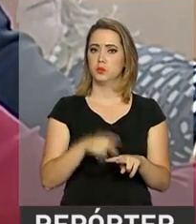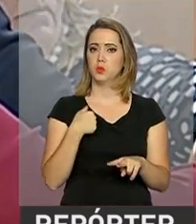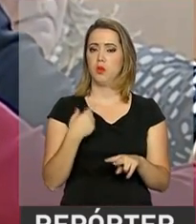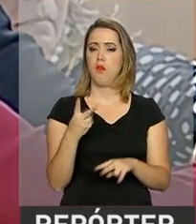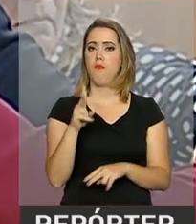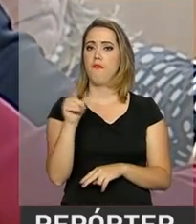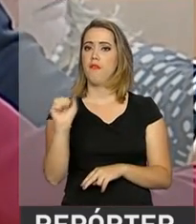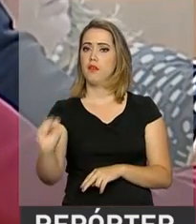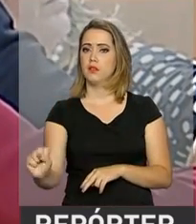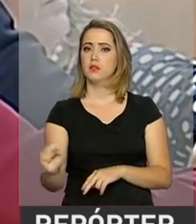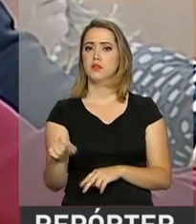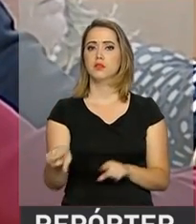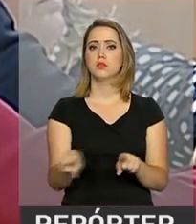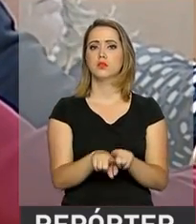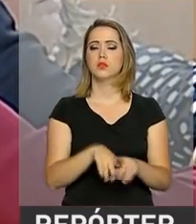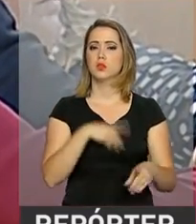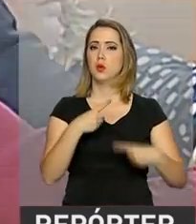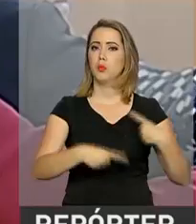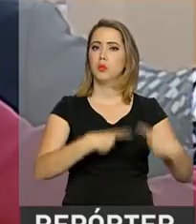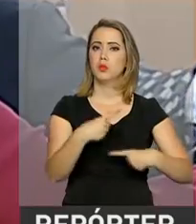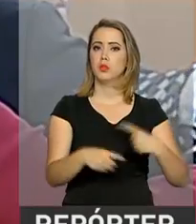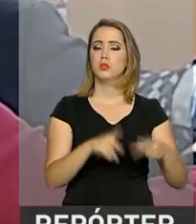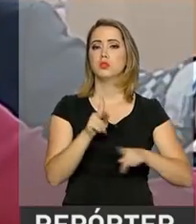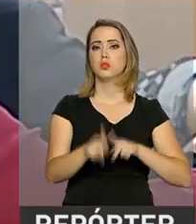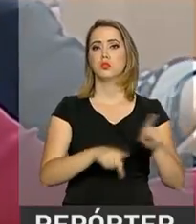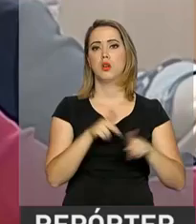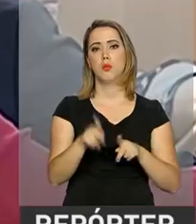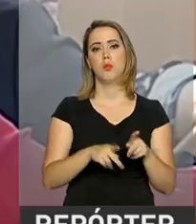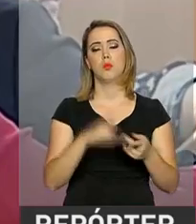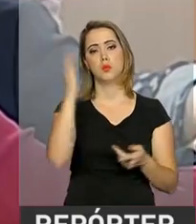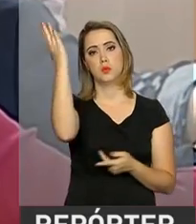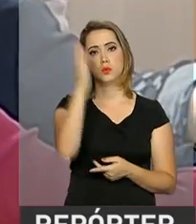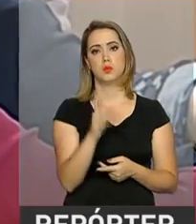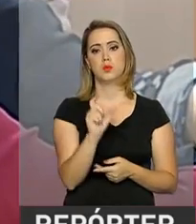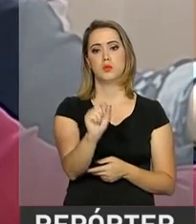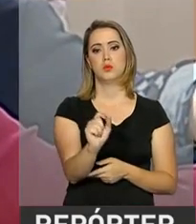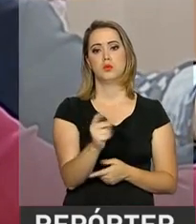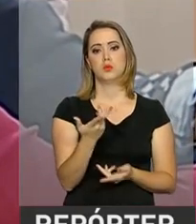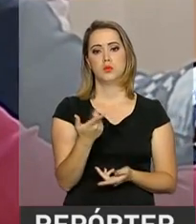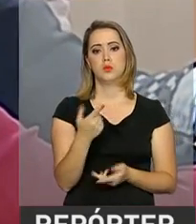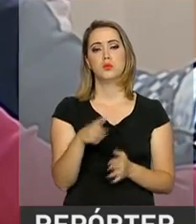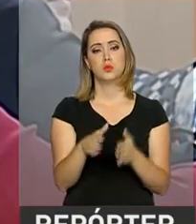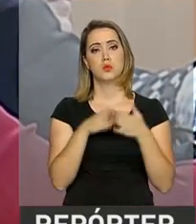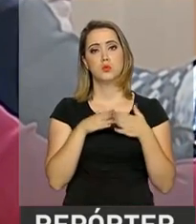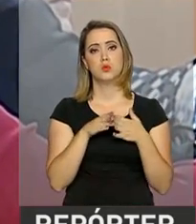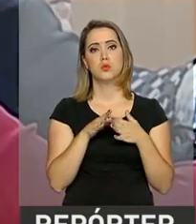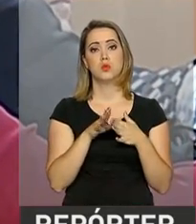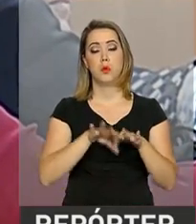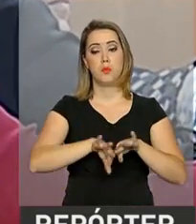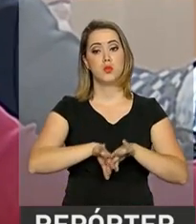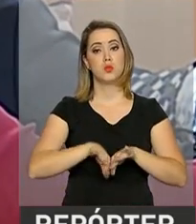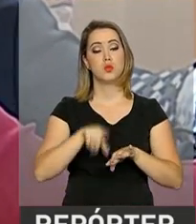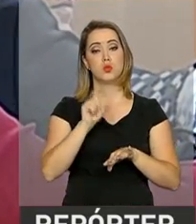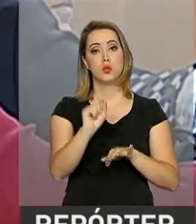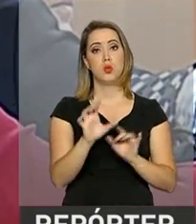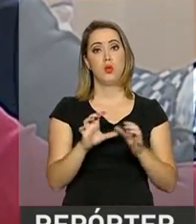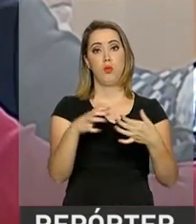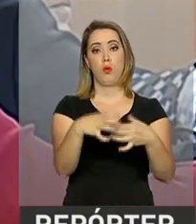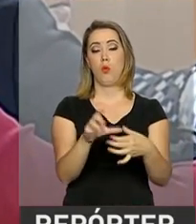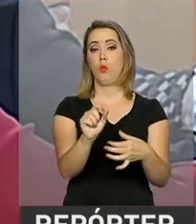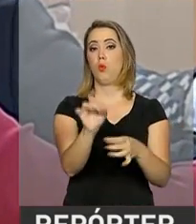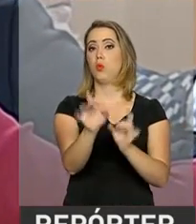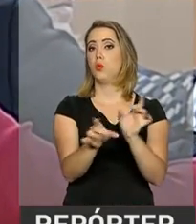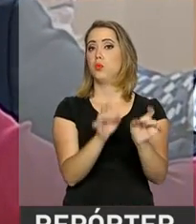vagas e então uma política pública nacional que eu pedi ao Ministro alexand mora foi uma divisão especial da força